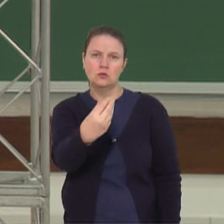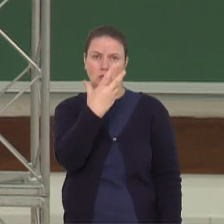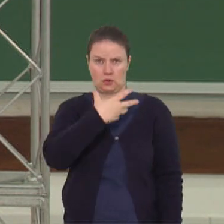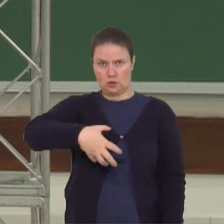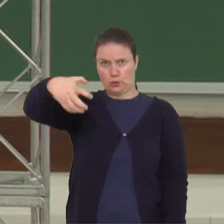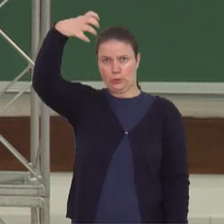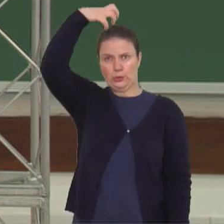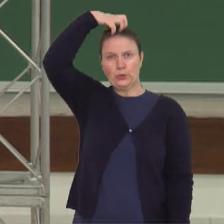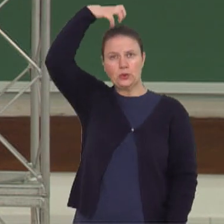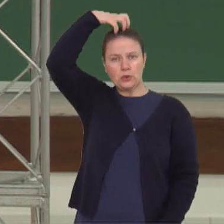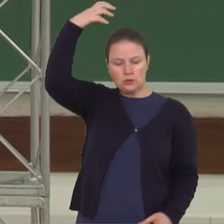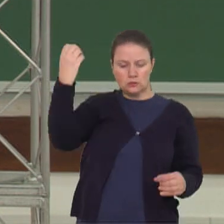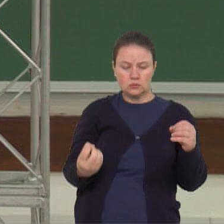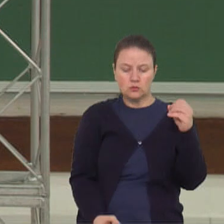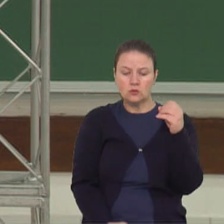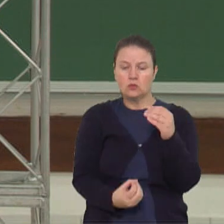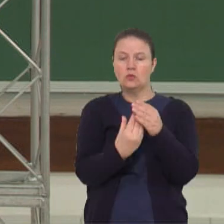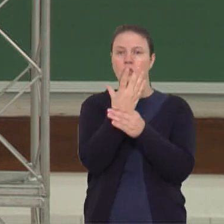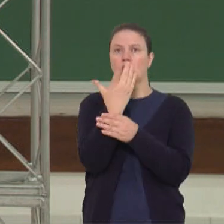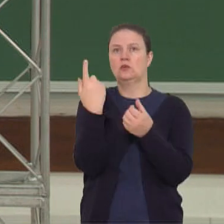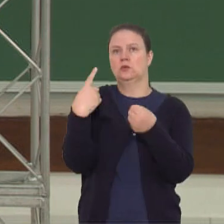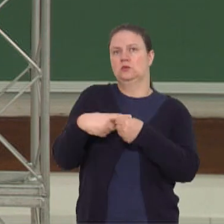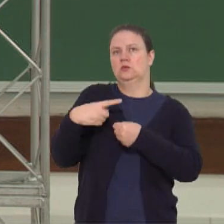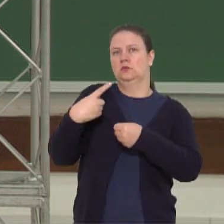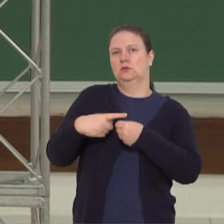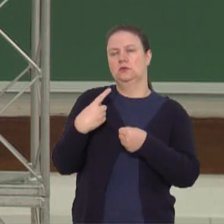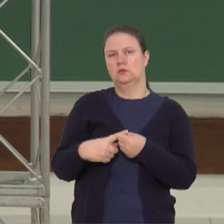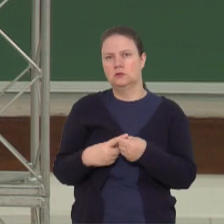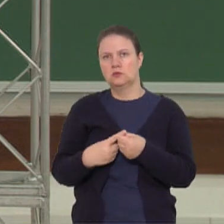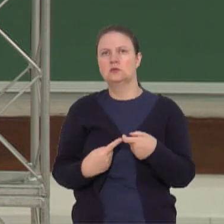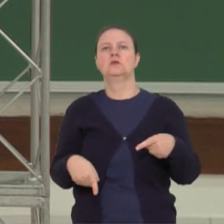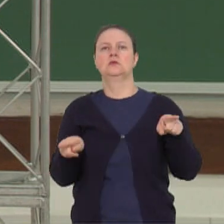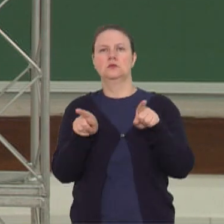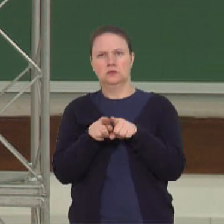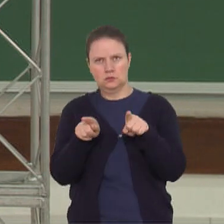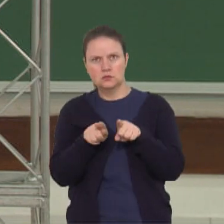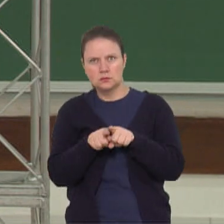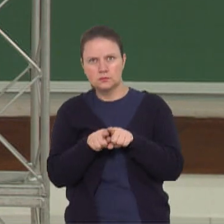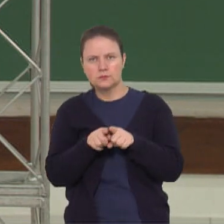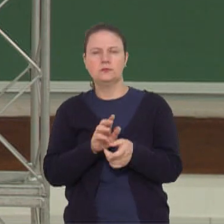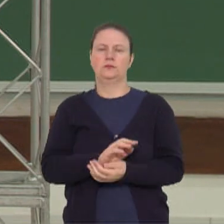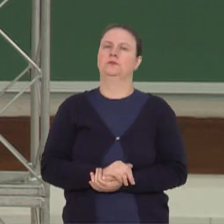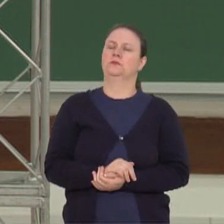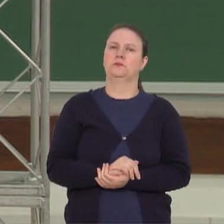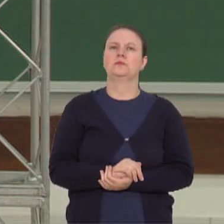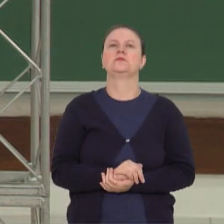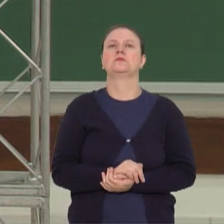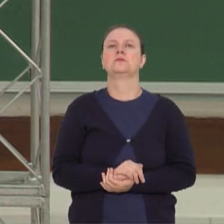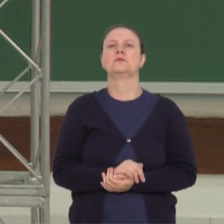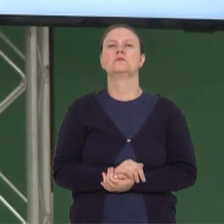que fundaram a cidade, dos primeiros reis, dos primeiros fundadores da cidade.